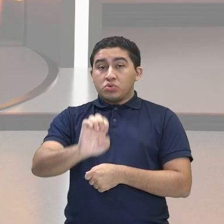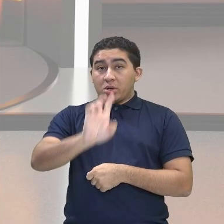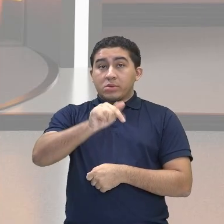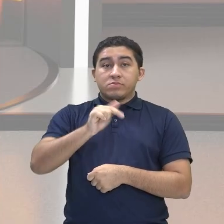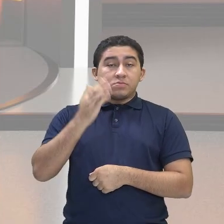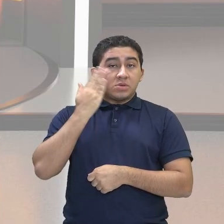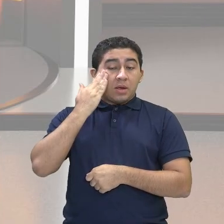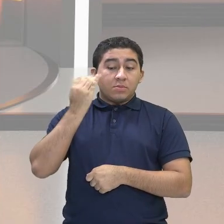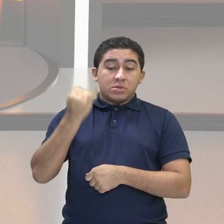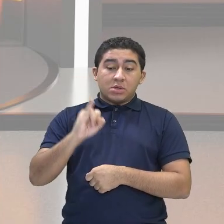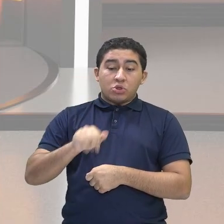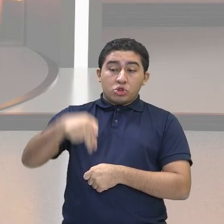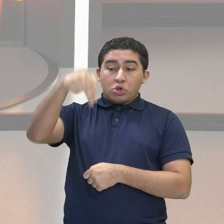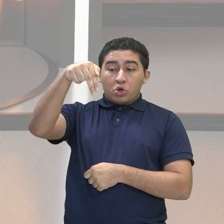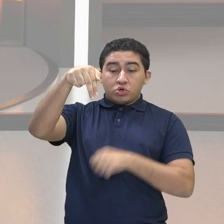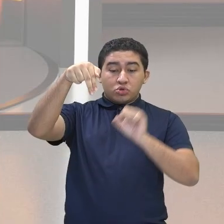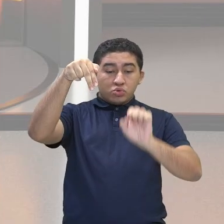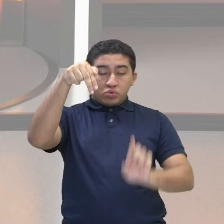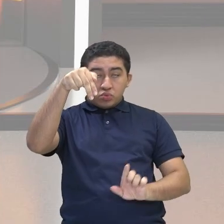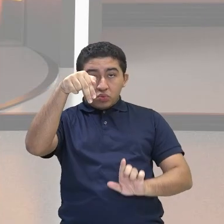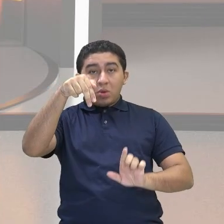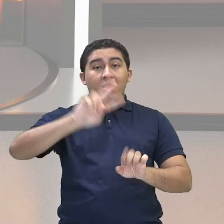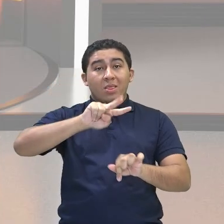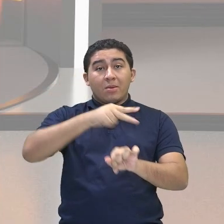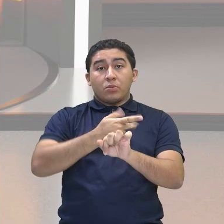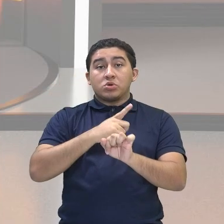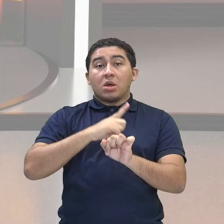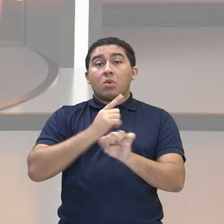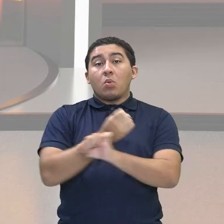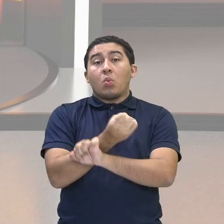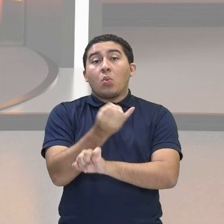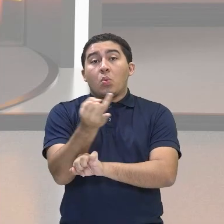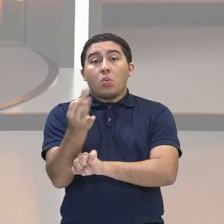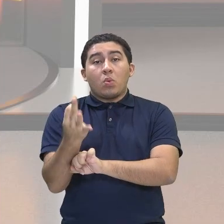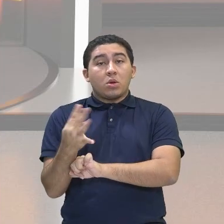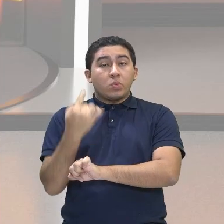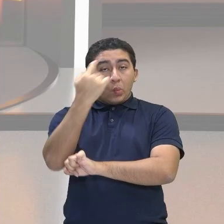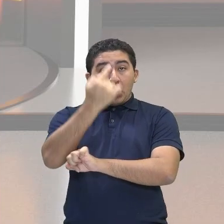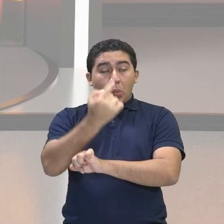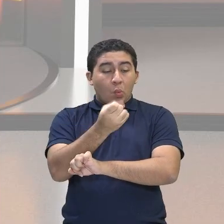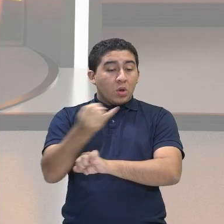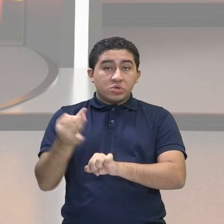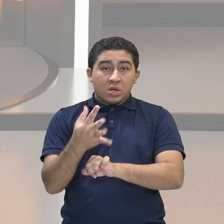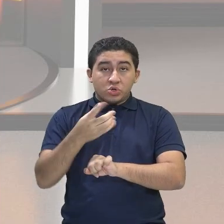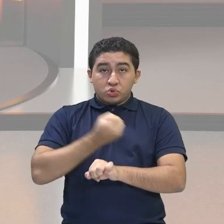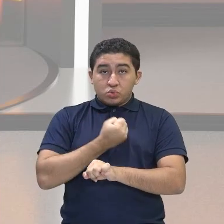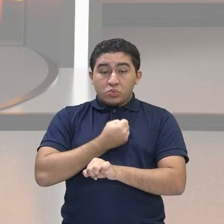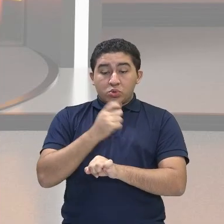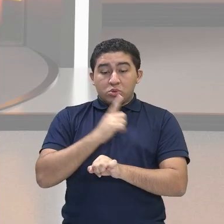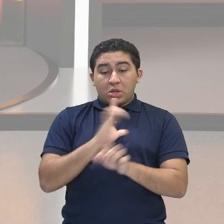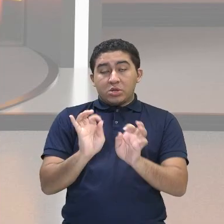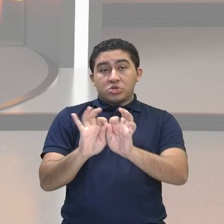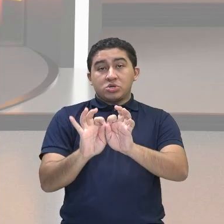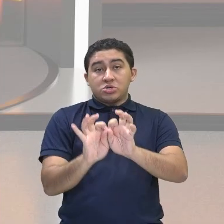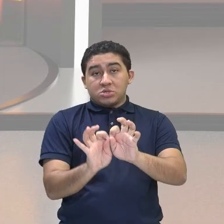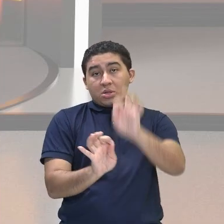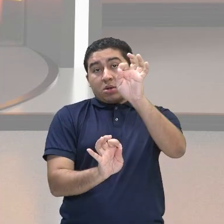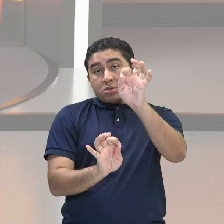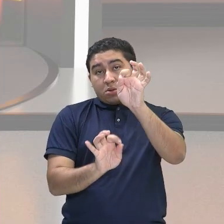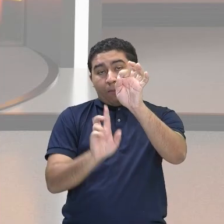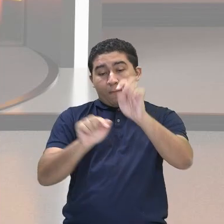latitude ela é norte ou sul. E aí depois eu vejo a quantos graus de distância ela está em relação à linha do